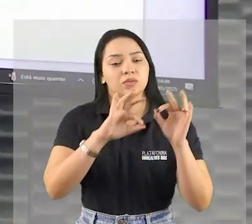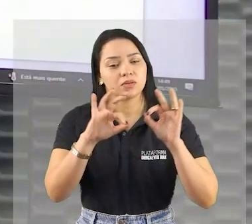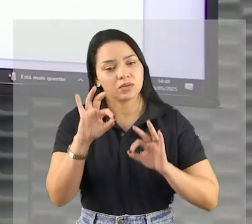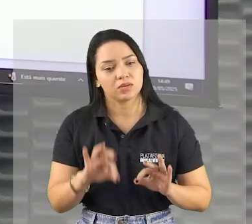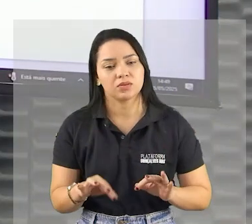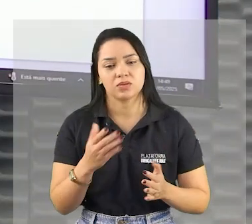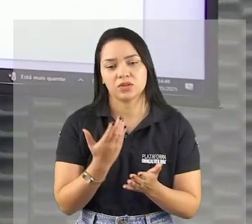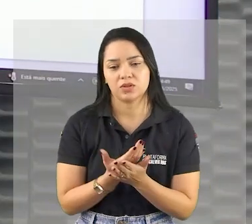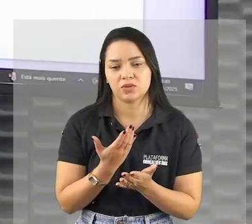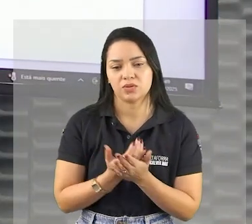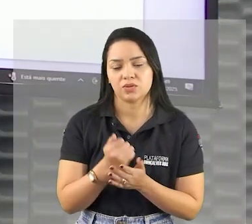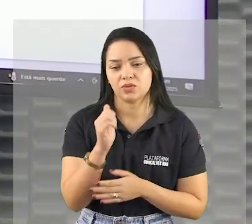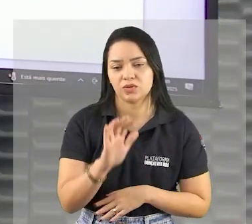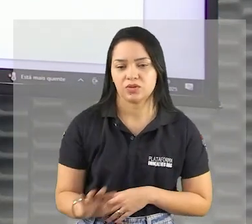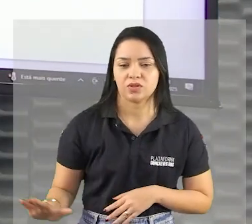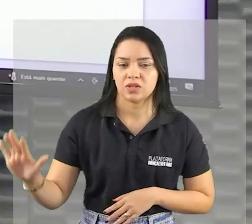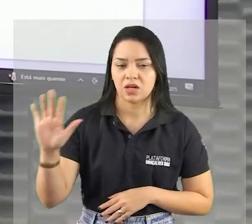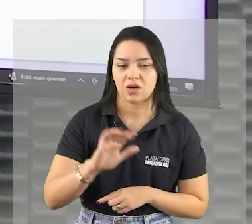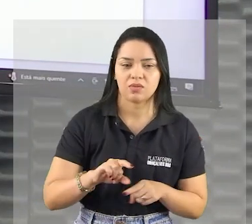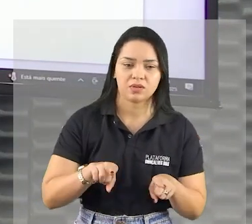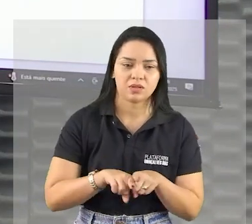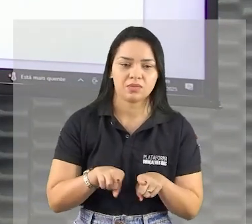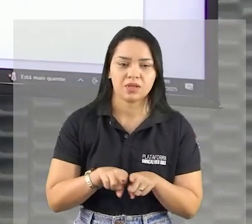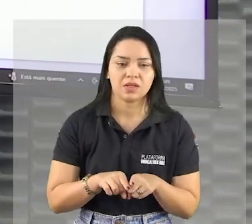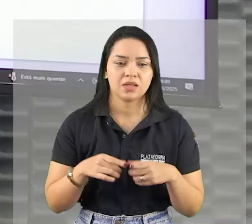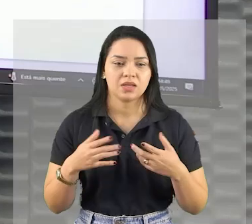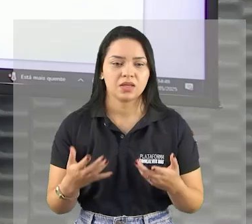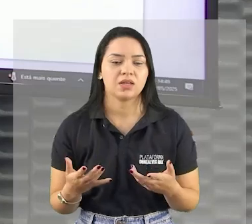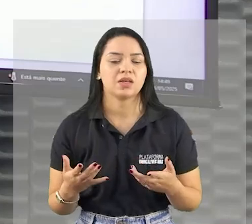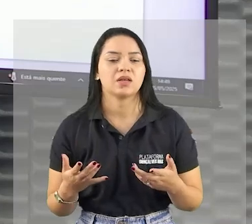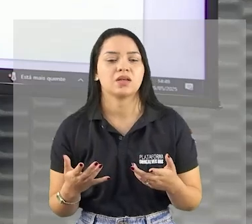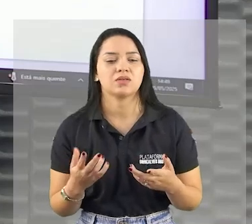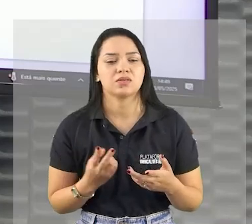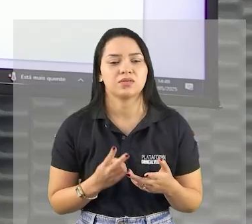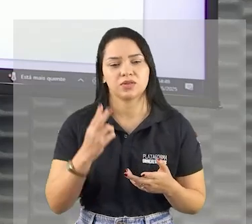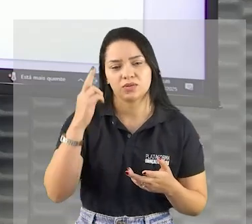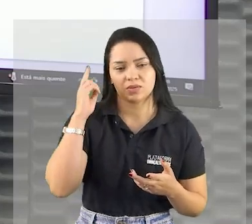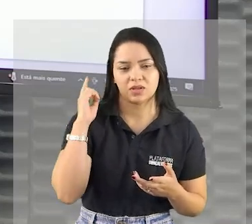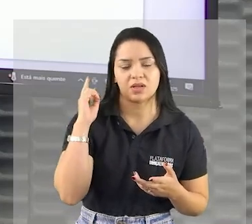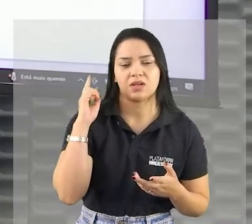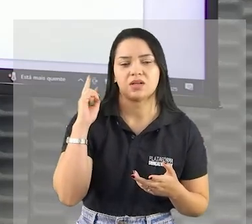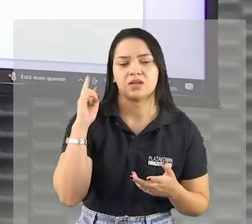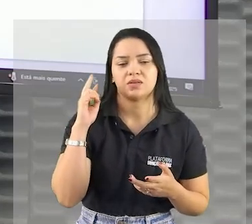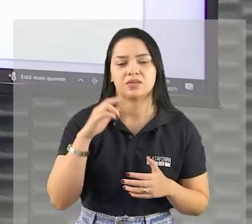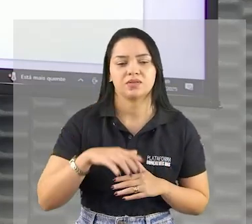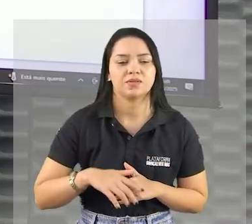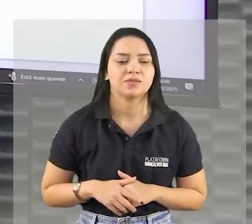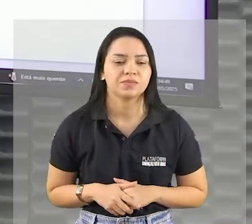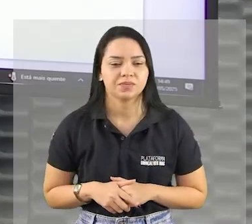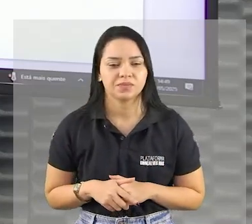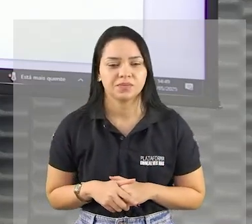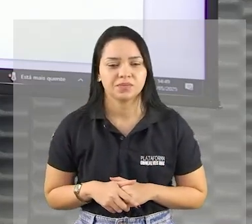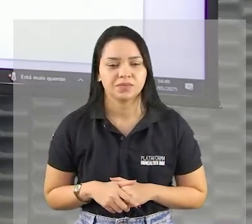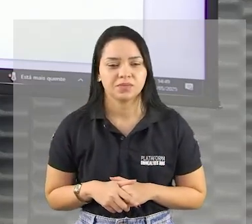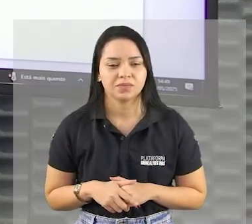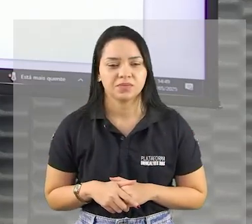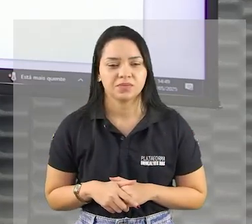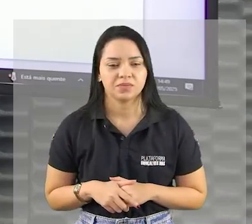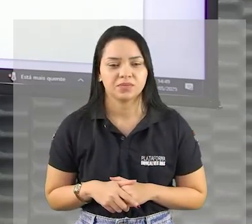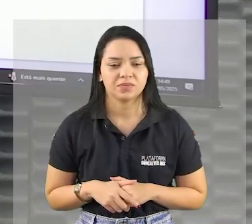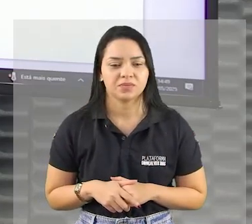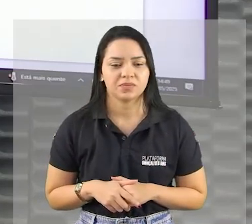de uma forma geral e também voltado aí para os vestibulares, para os exames, Então, o que a